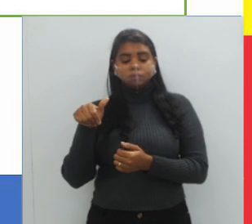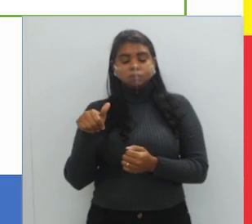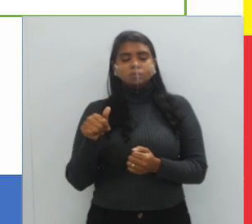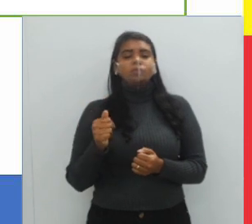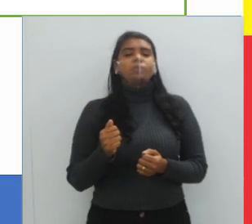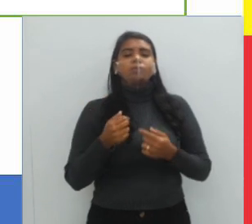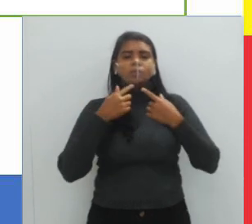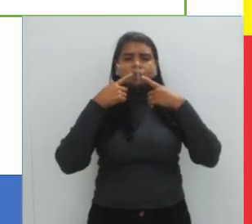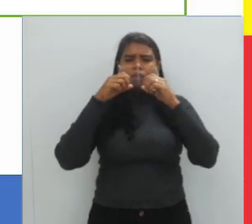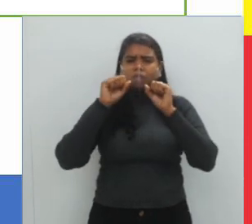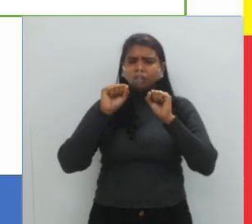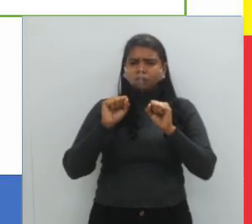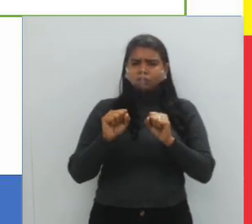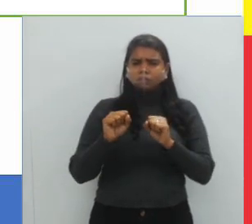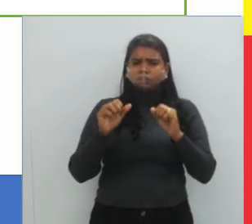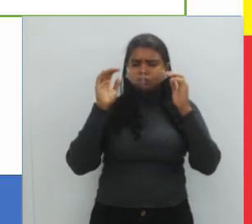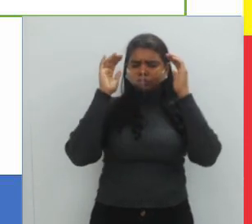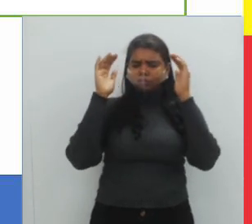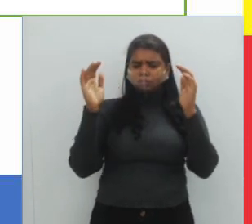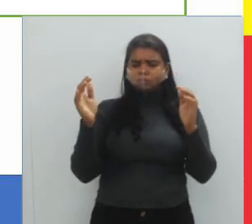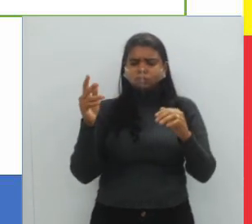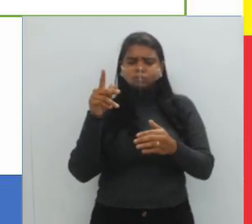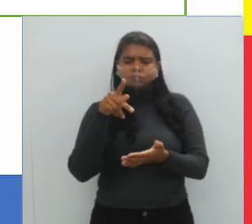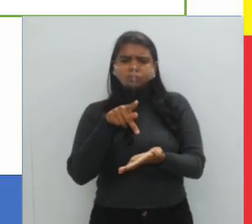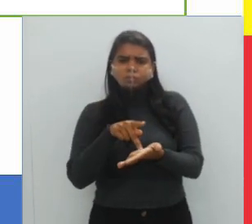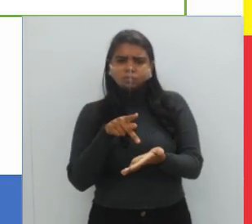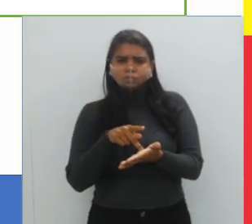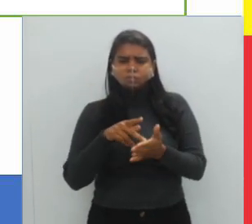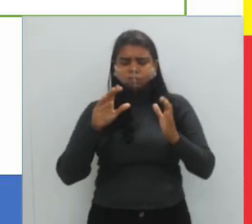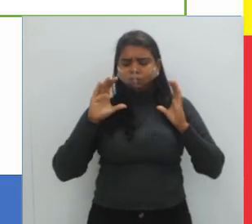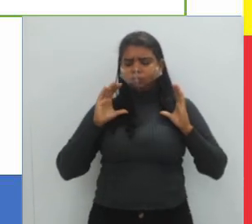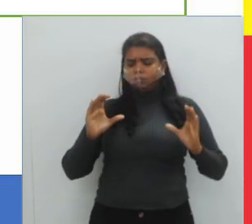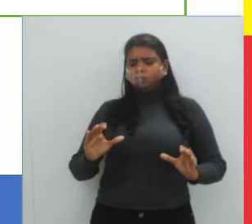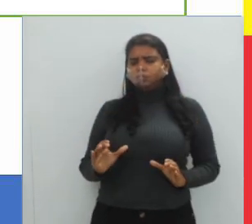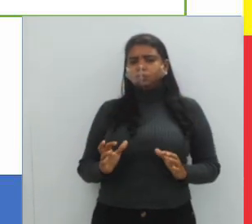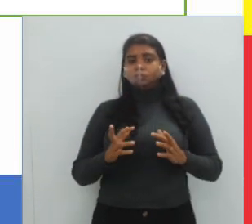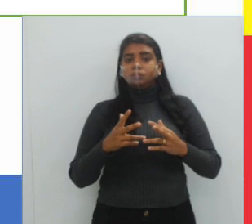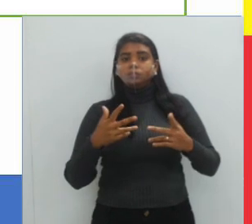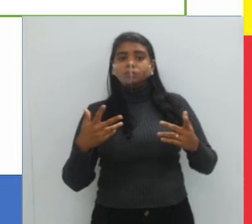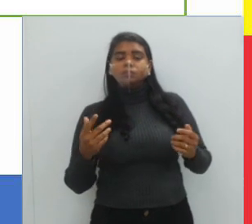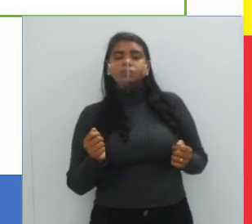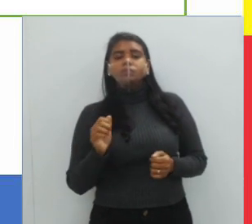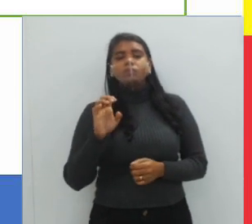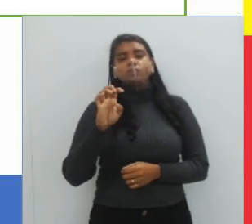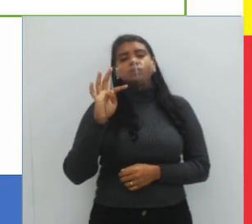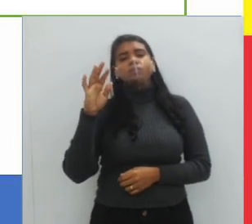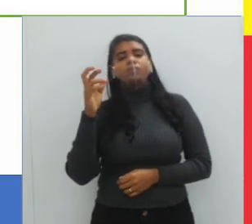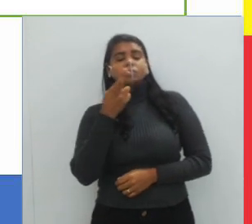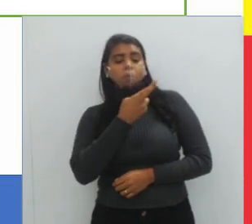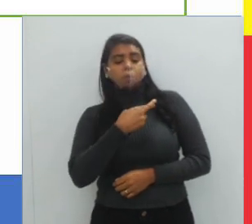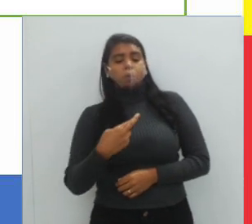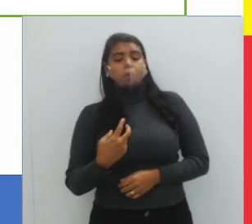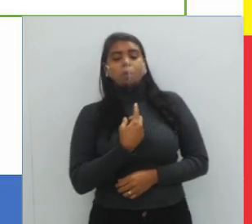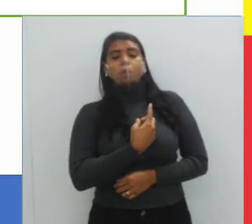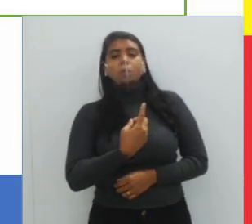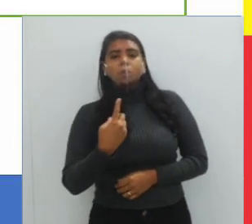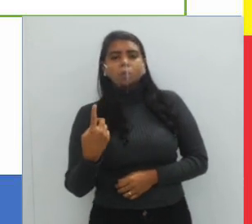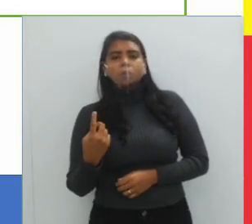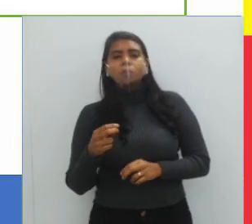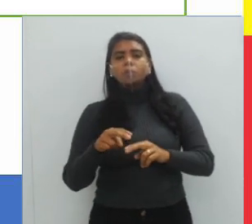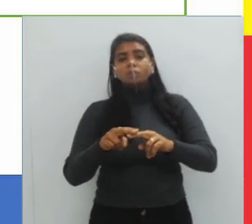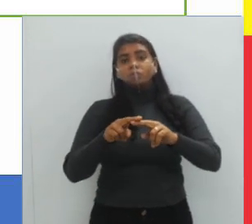que o cerca, linguagem, moral, verdade, ética, etc., cada religião